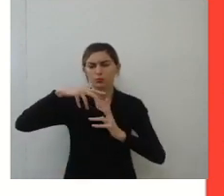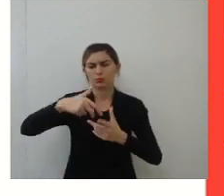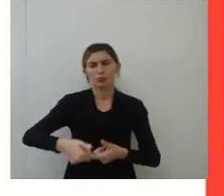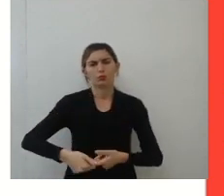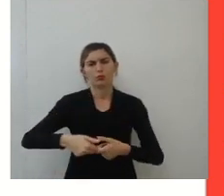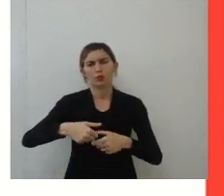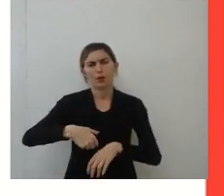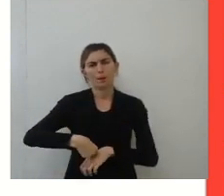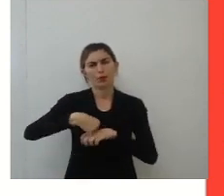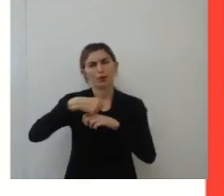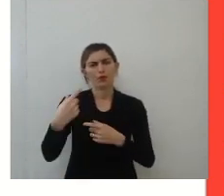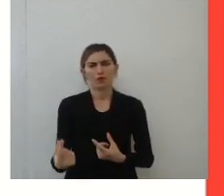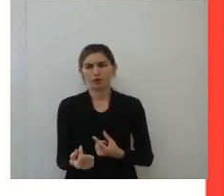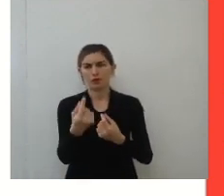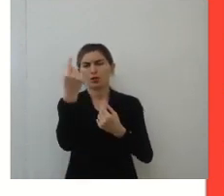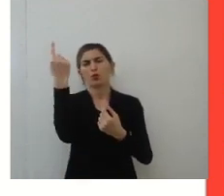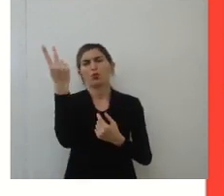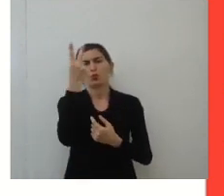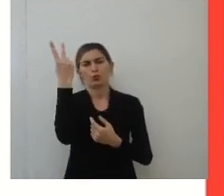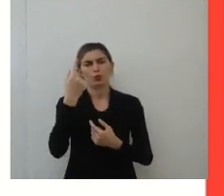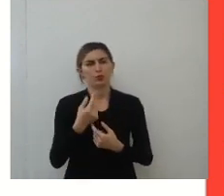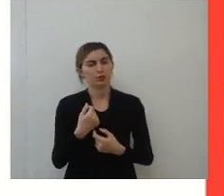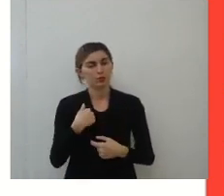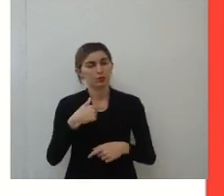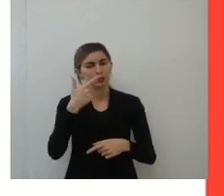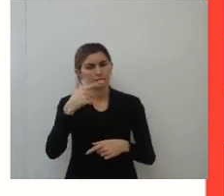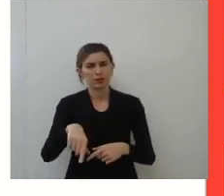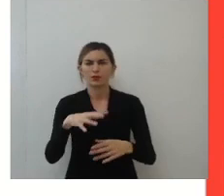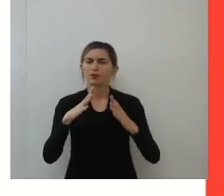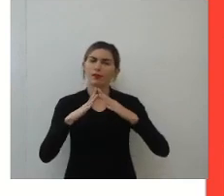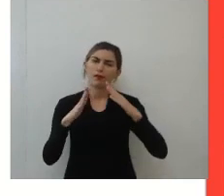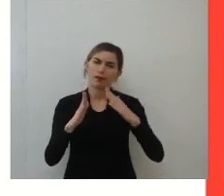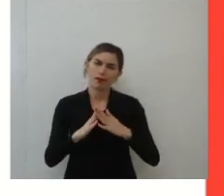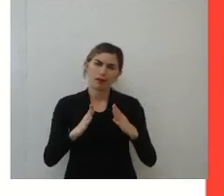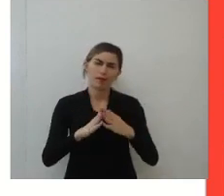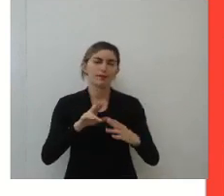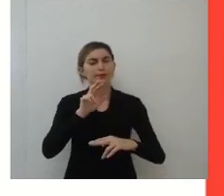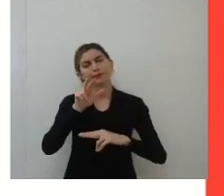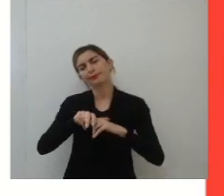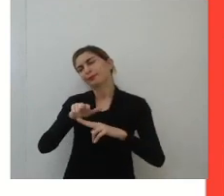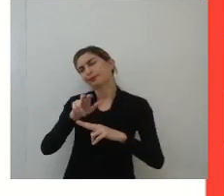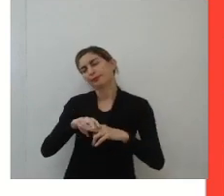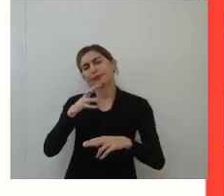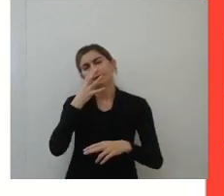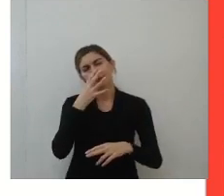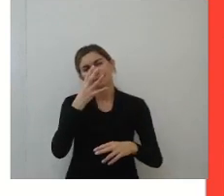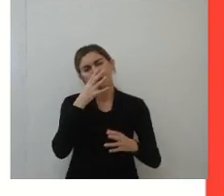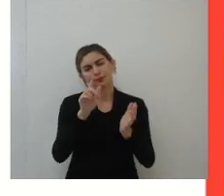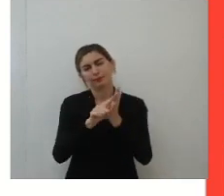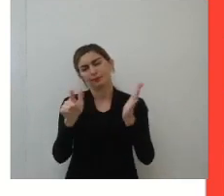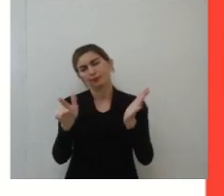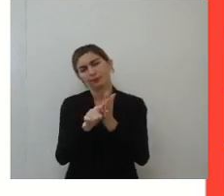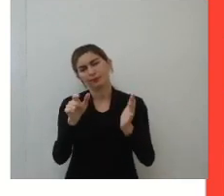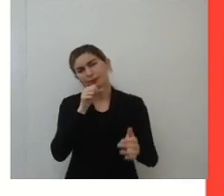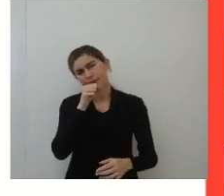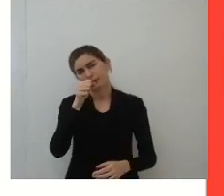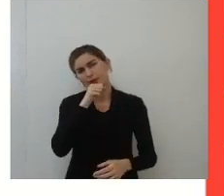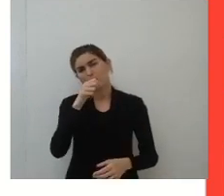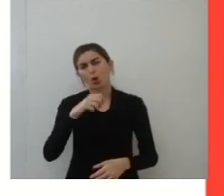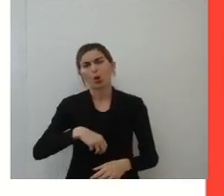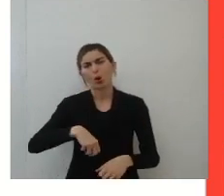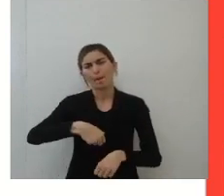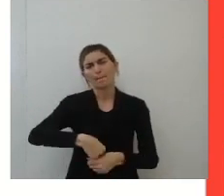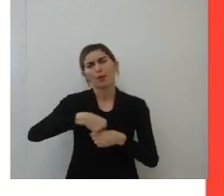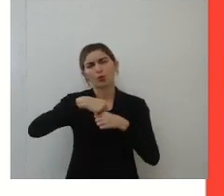Bolsa de Valores. E aí, mais uma vez, sempre que você está lá na sua casa, né, sentadinho, assistindo o jornal, e alguém fala a Bolsa